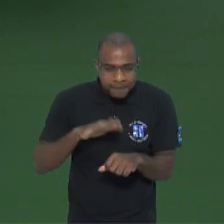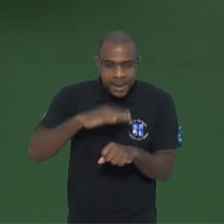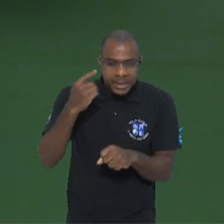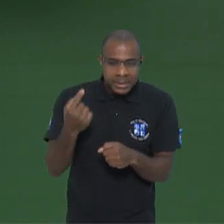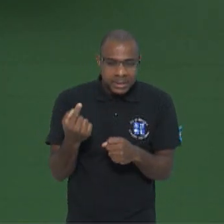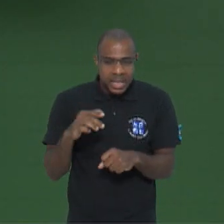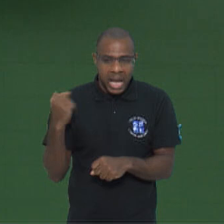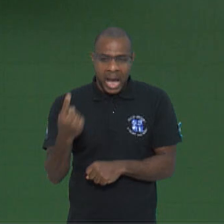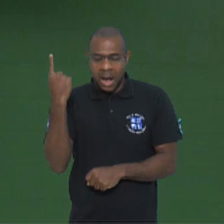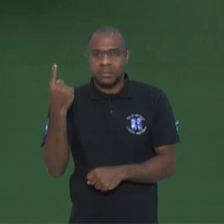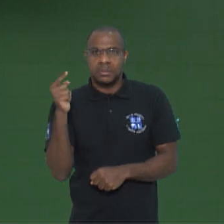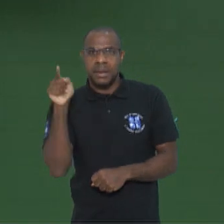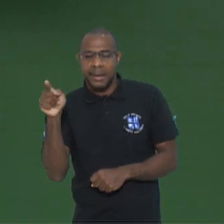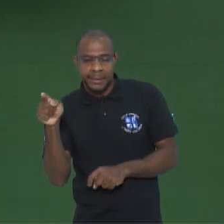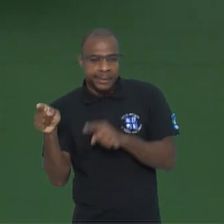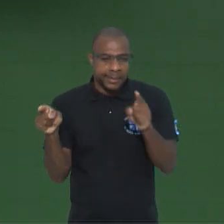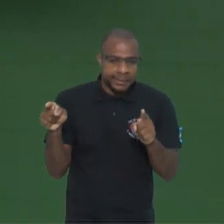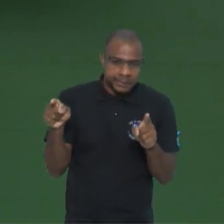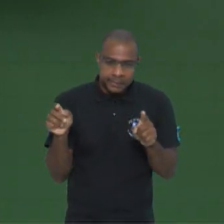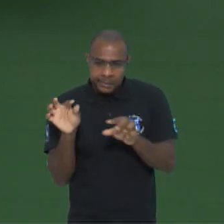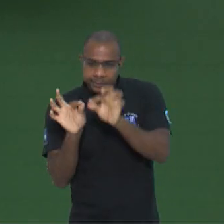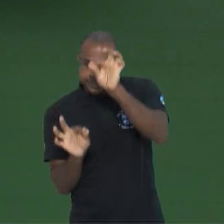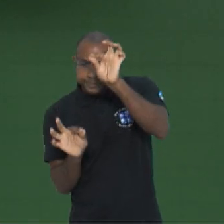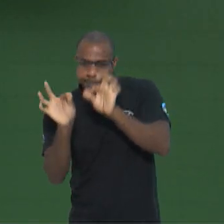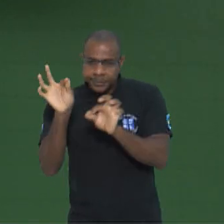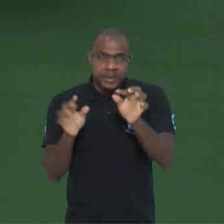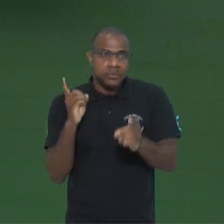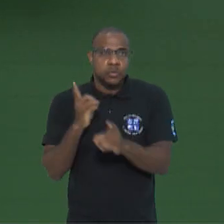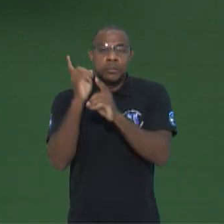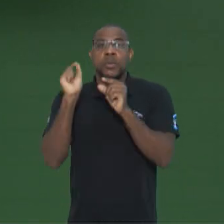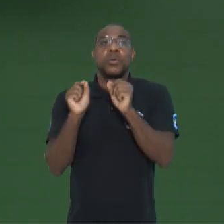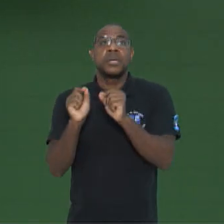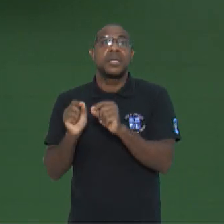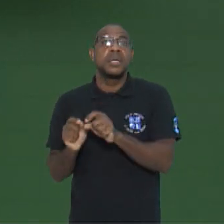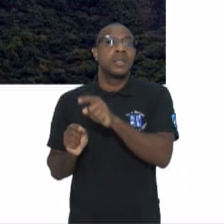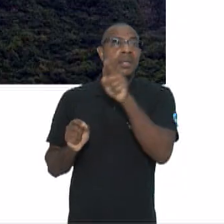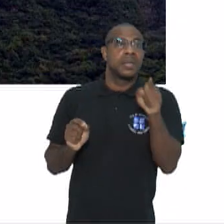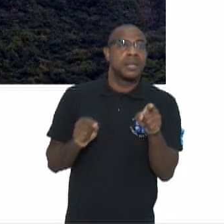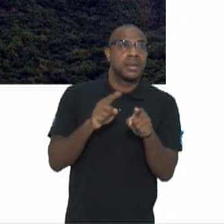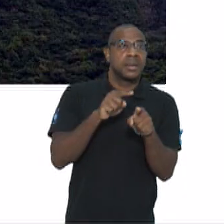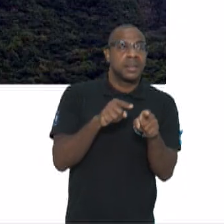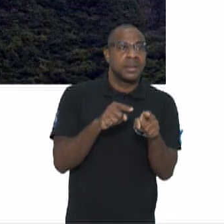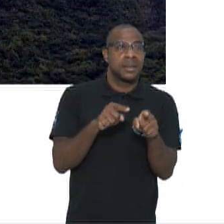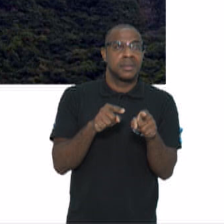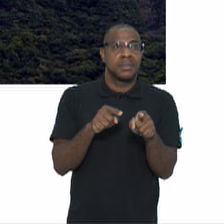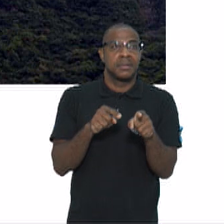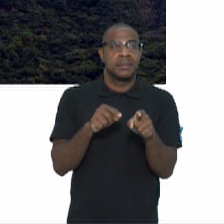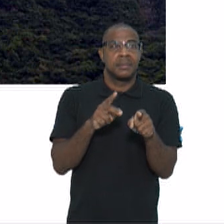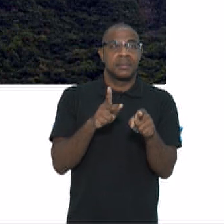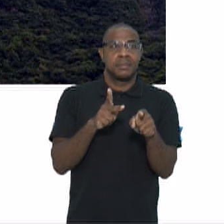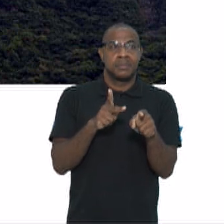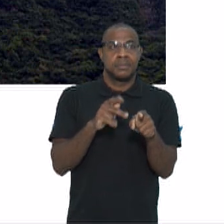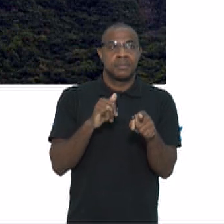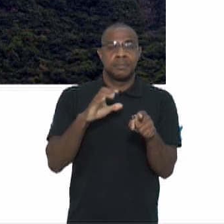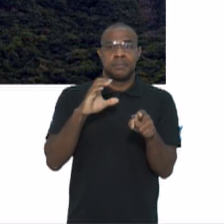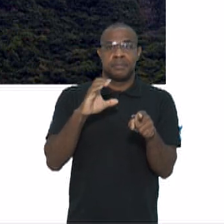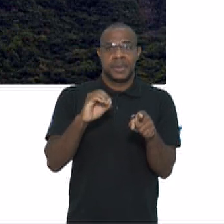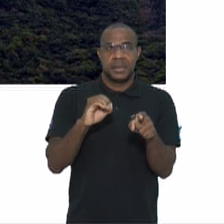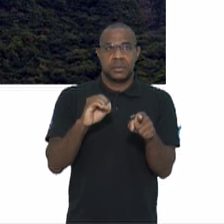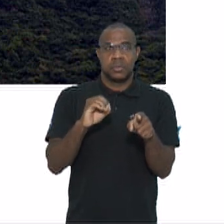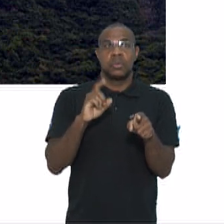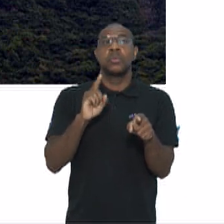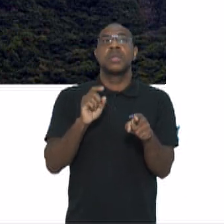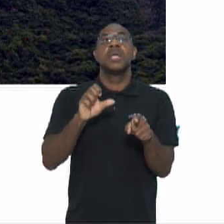que confirmam a altitude de maneira mais exata, descobriu-se que o Pico Paraná é uma montanha mais alta, não só do Paraná, mas a montanha mais alta do